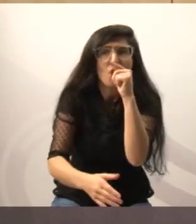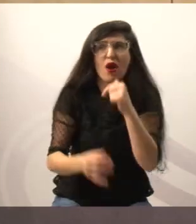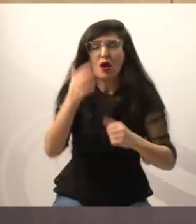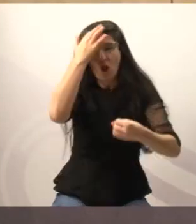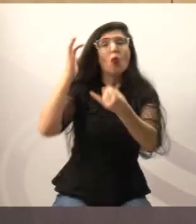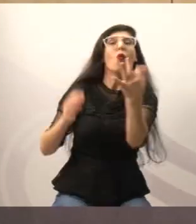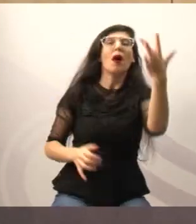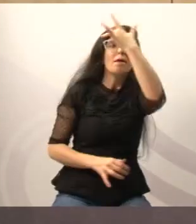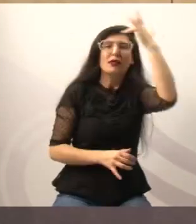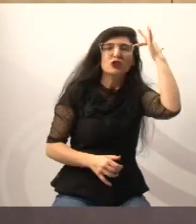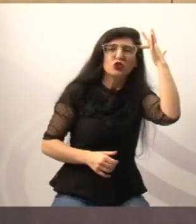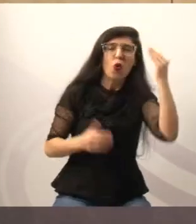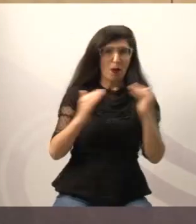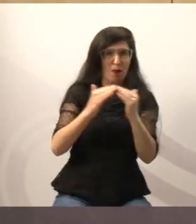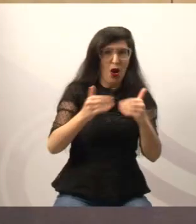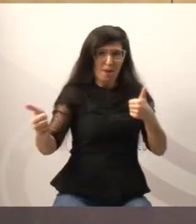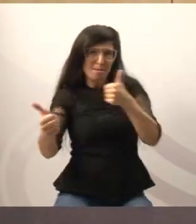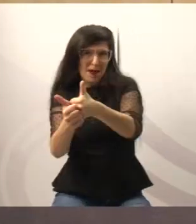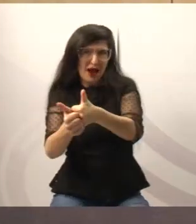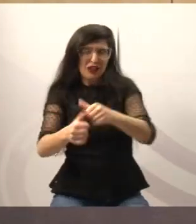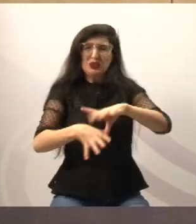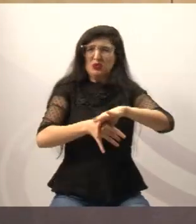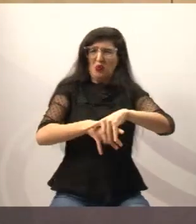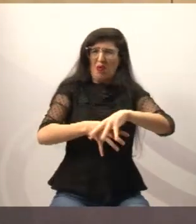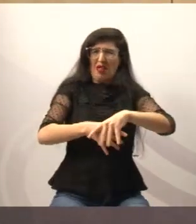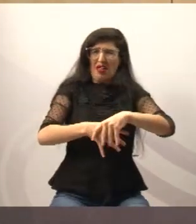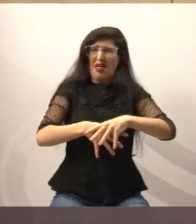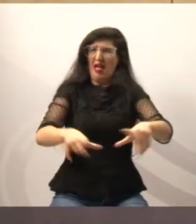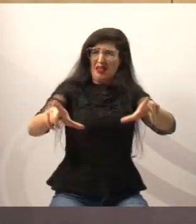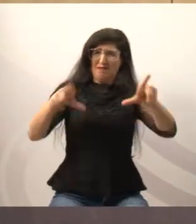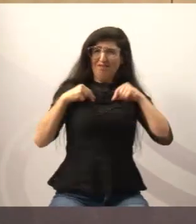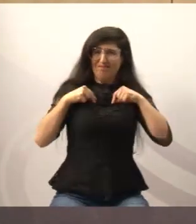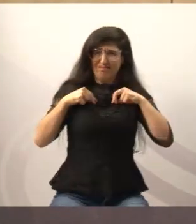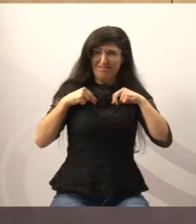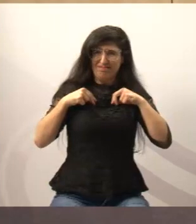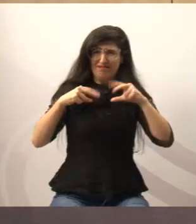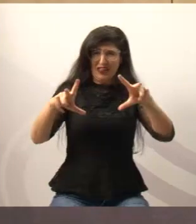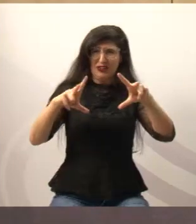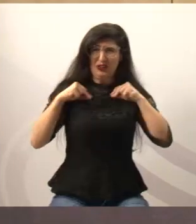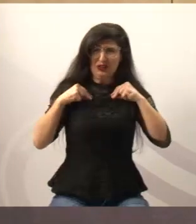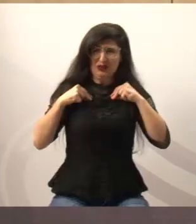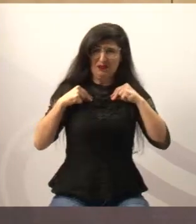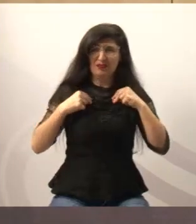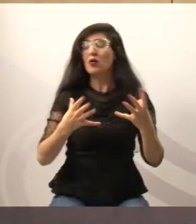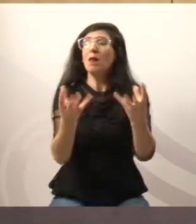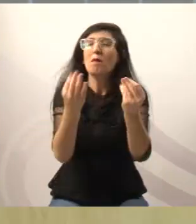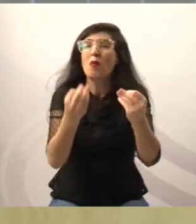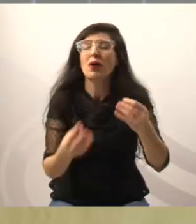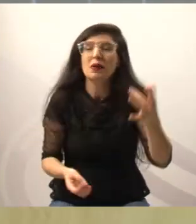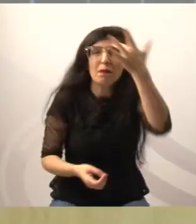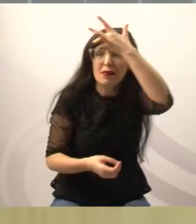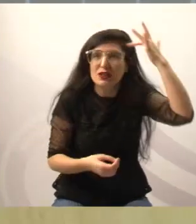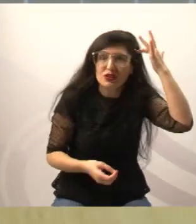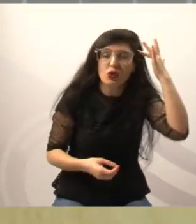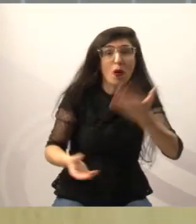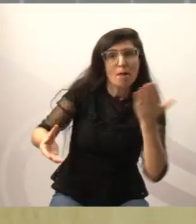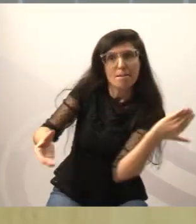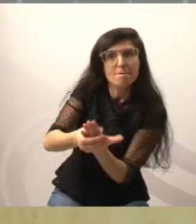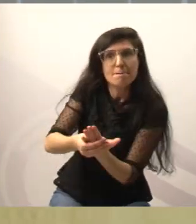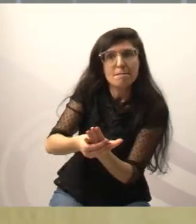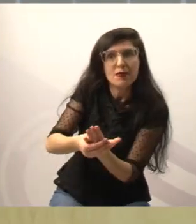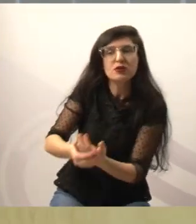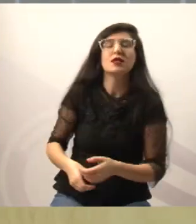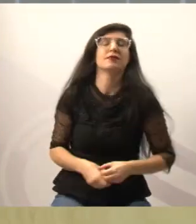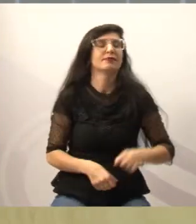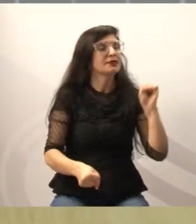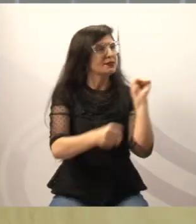doentes naquele local? E, além de tudo, tem pessoas recorrendo na justiça até hoje para receber daquela